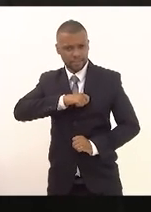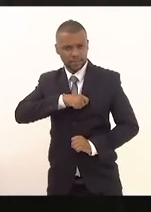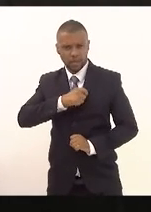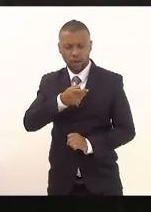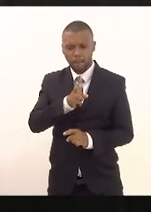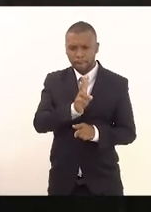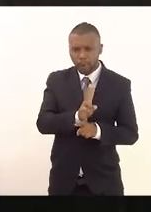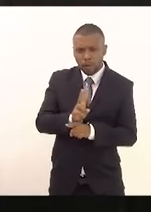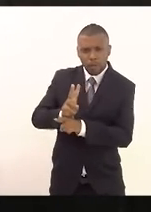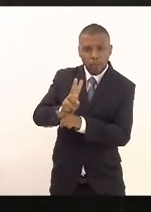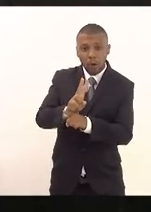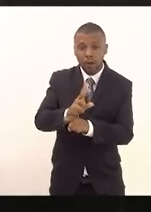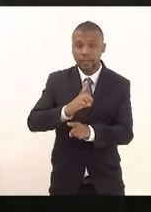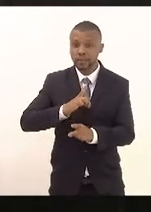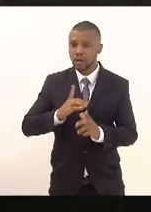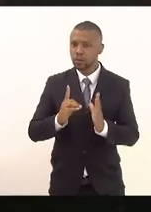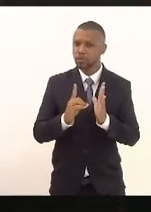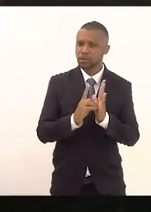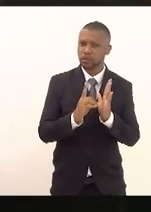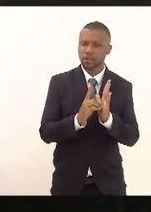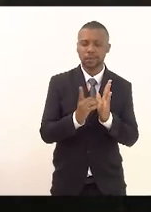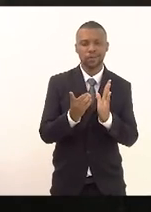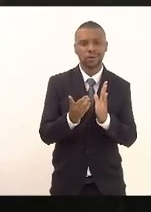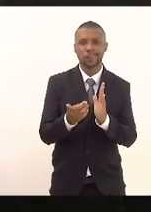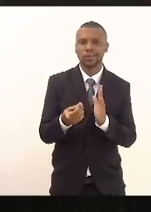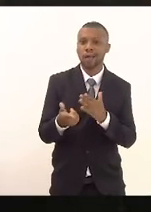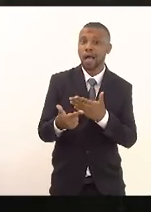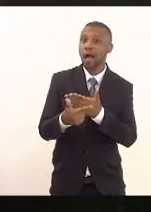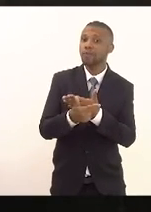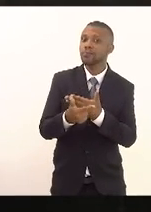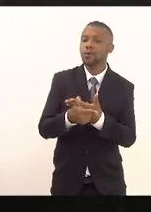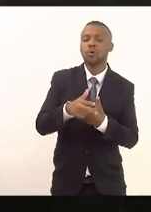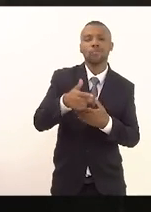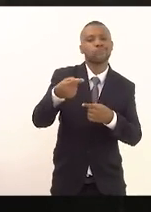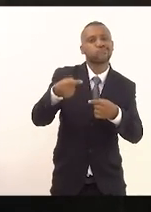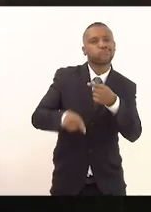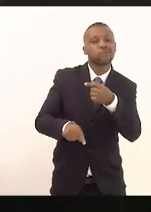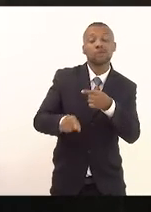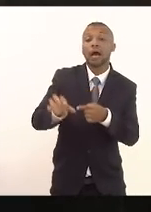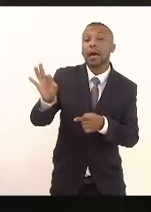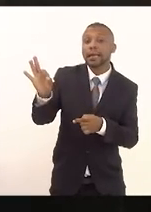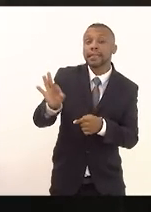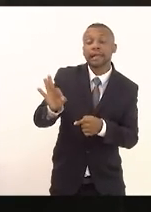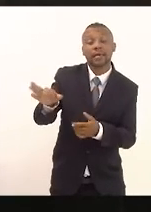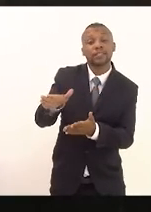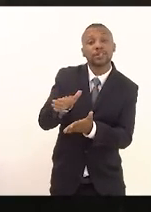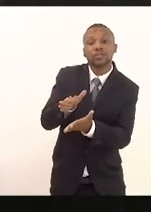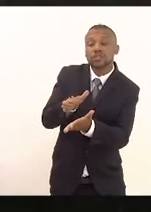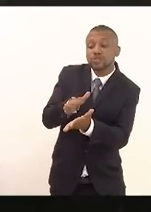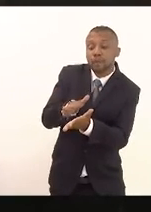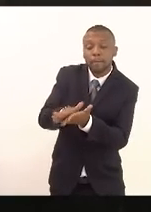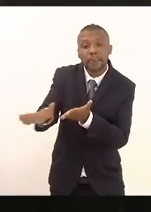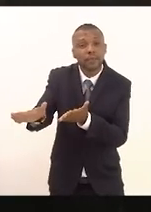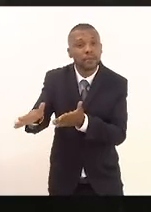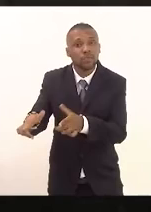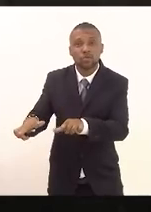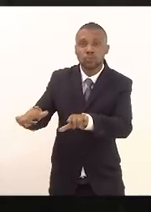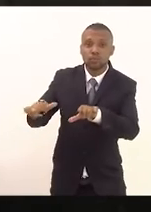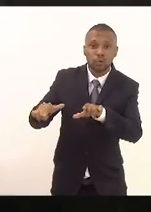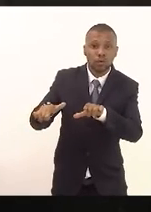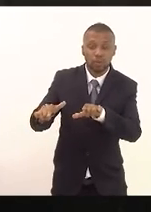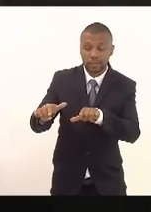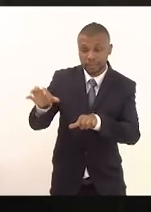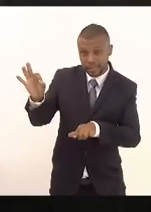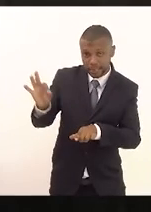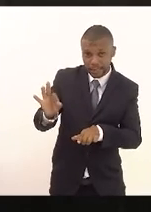pelo Detran não é a função da taxa de impressão essa essa taxa que nós